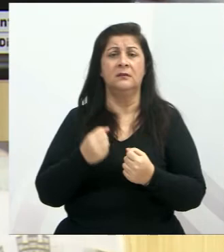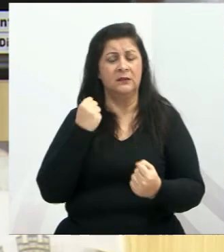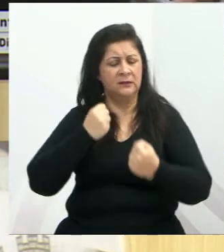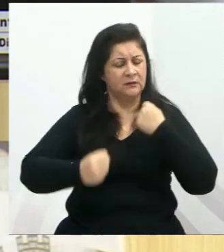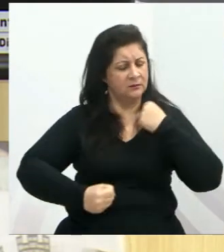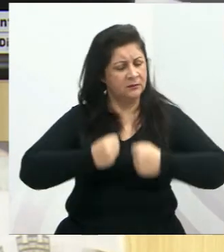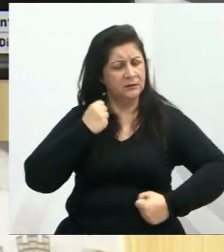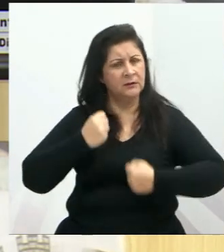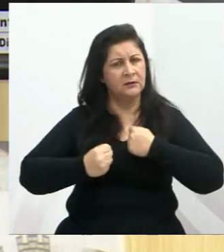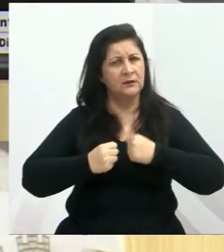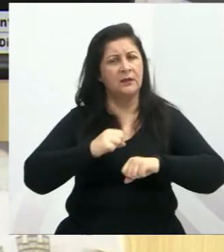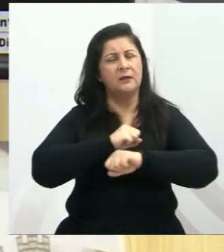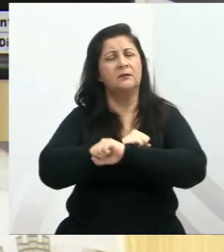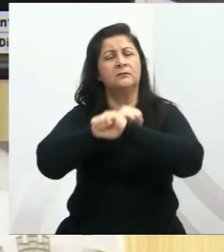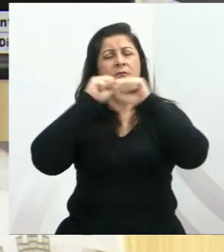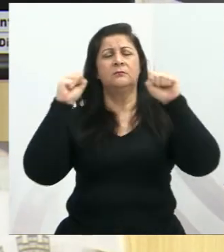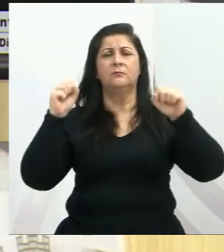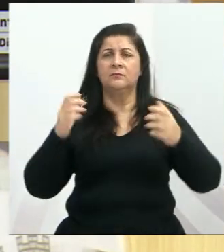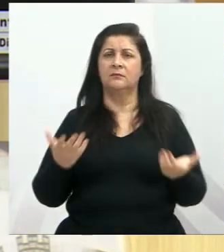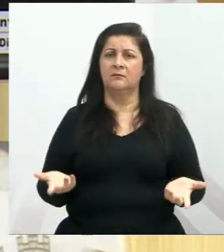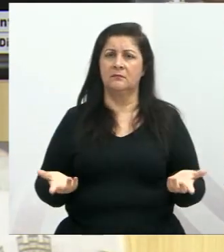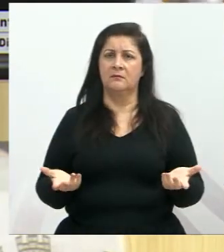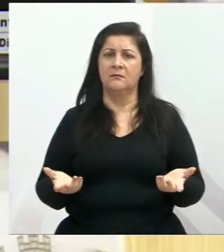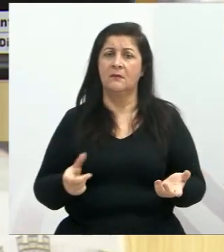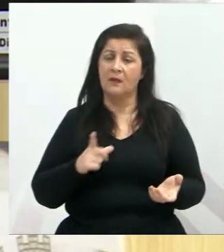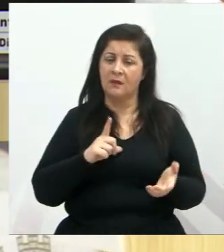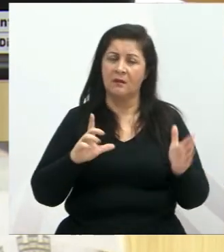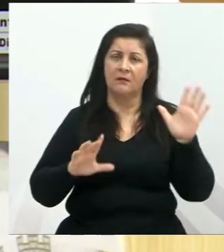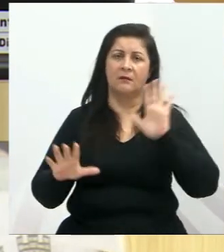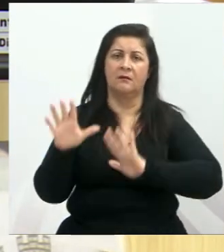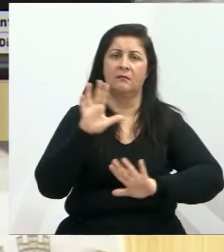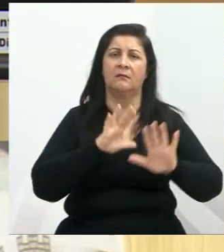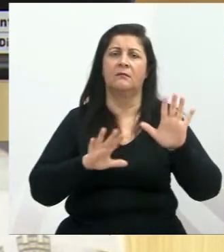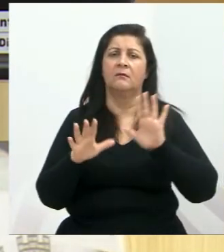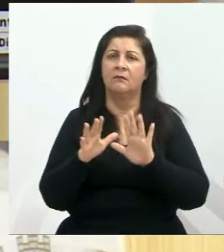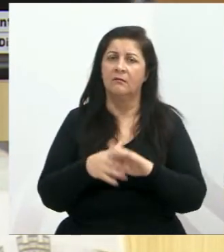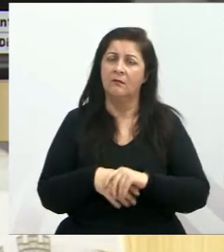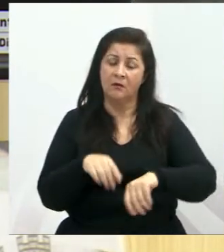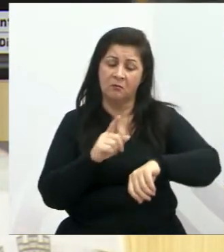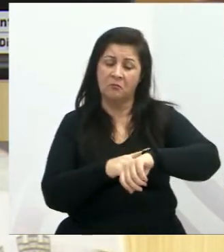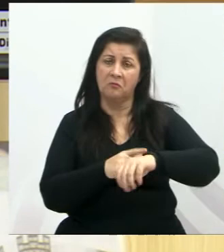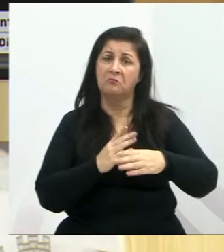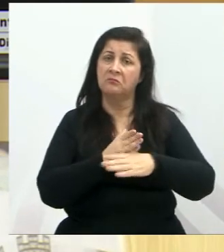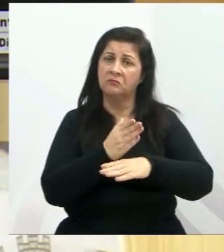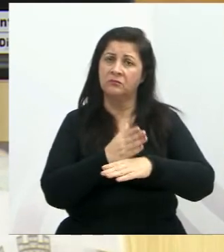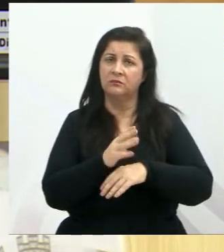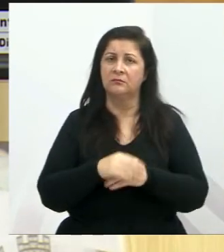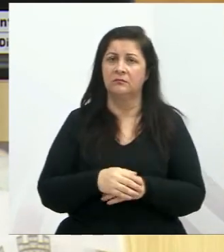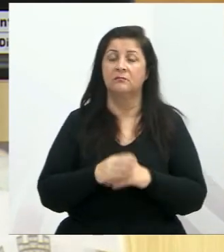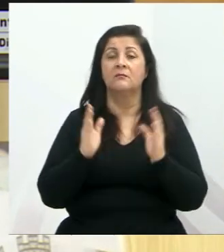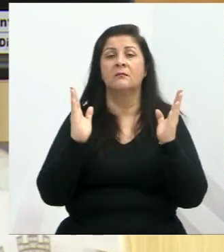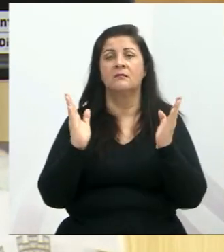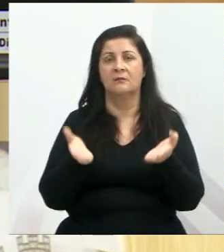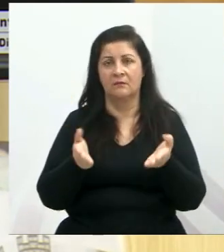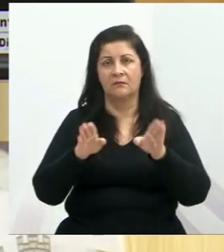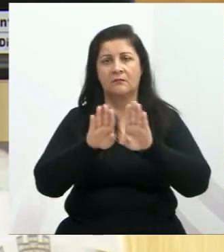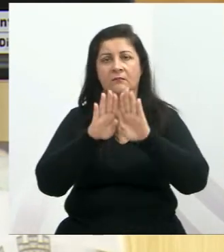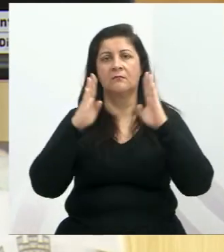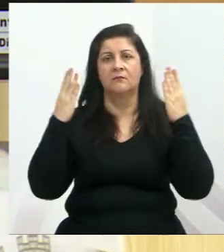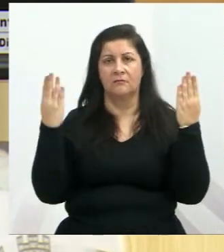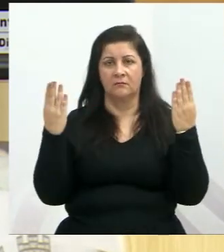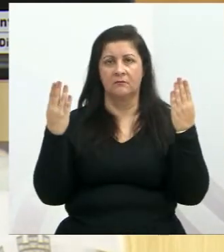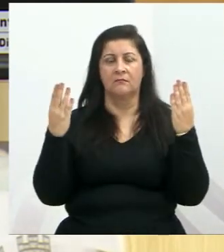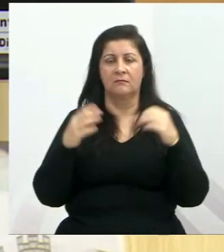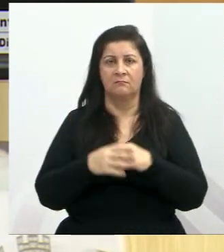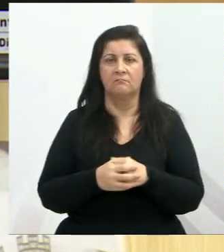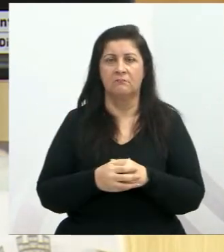pela manhã, né? E ter todo o controle, horário de acesso, como abriu novamente agora o parque da cidade